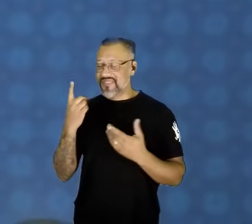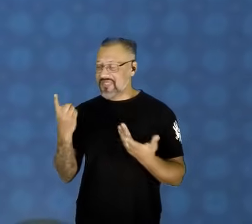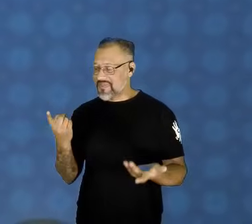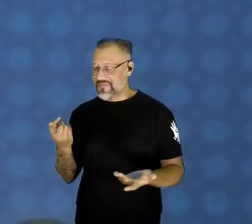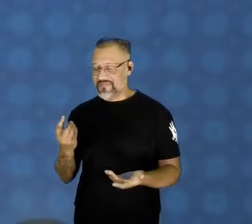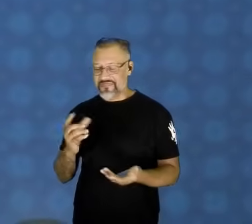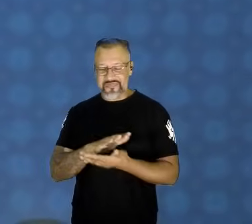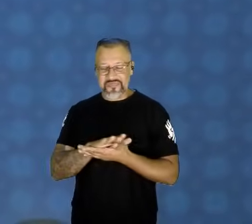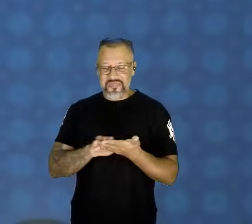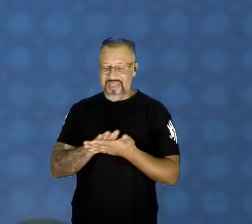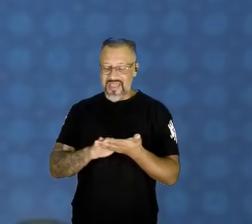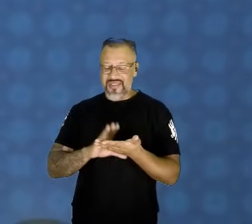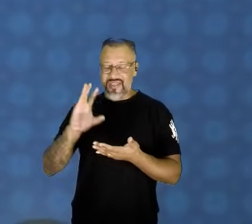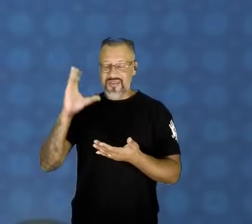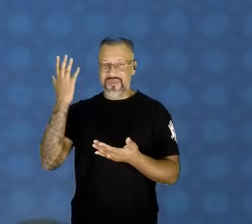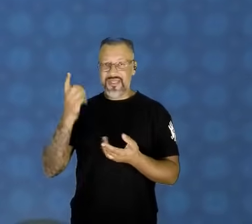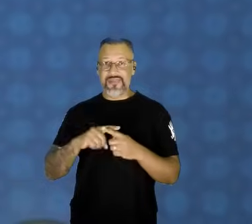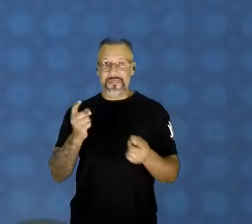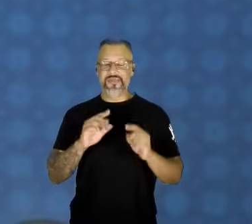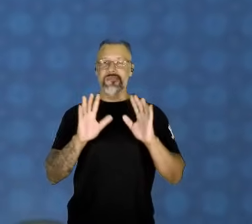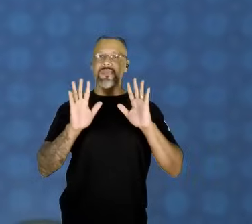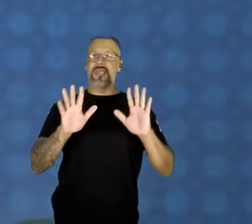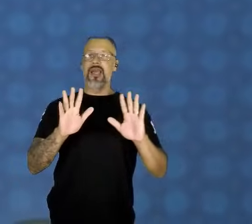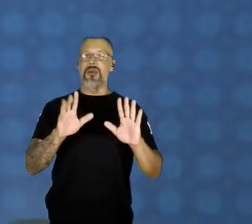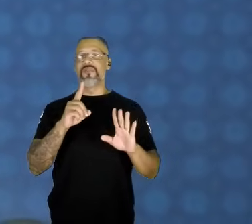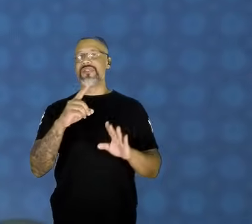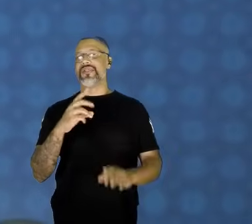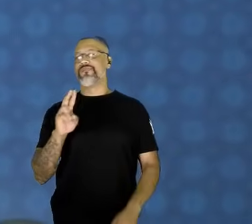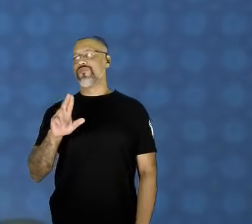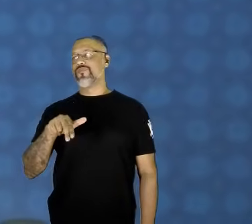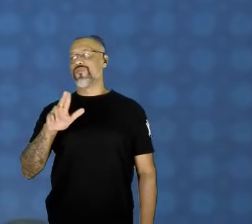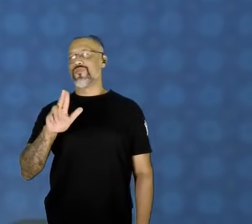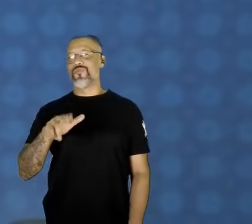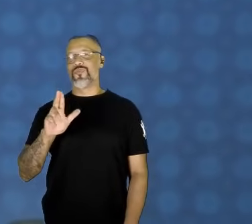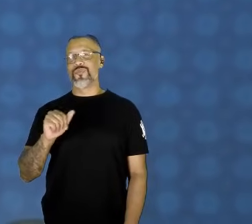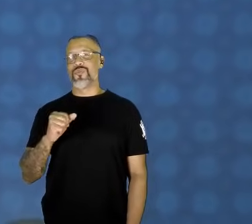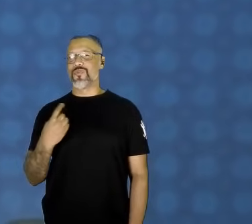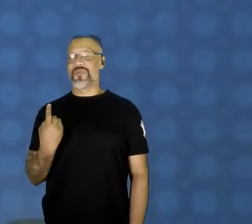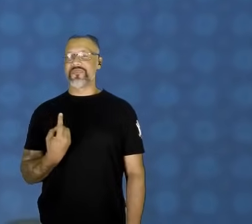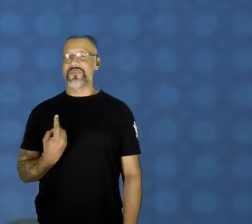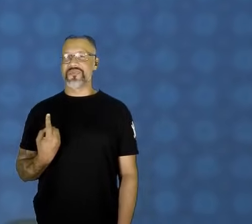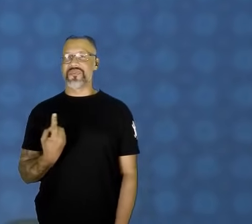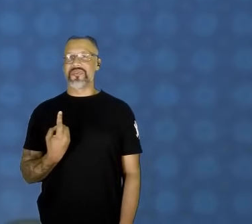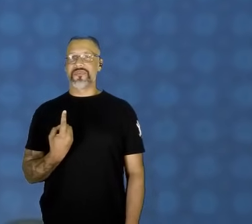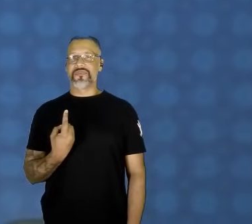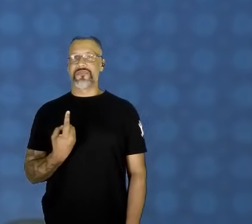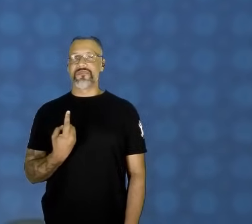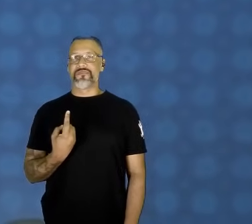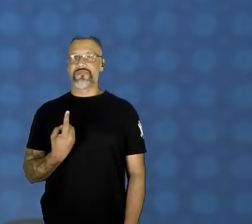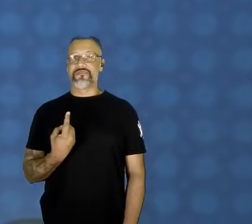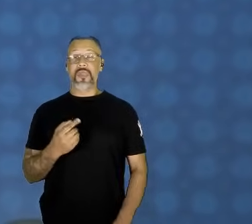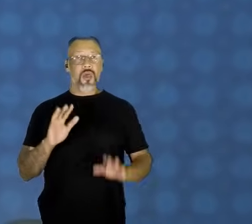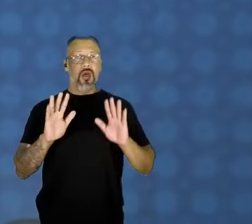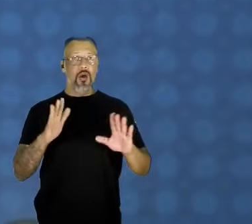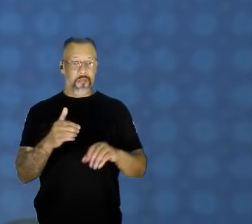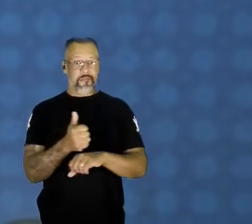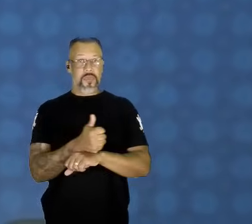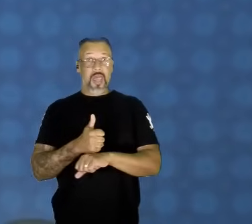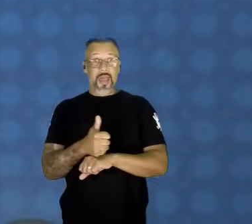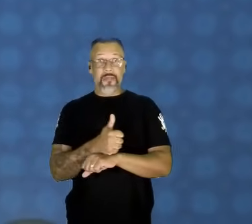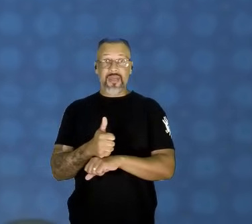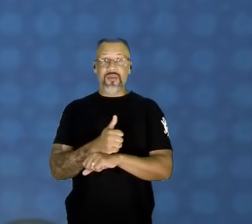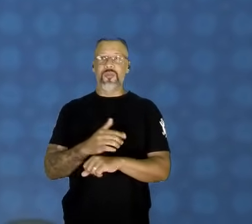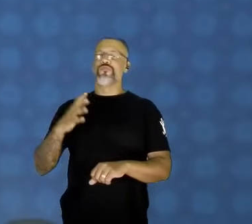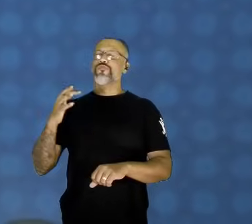Mas você nunca vai estar só. Eu vou te mostrar alguns testes. Abraão suportou o silêncio de Deus por